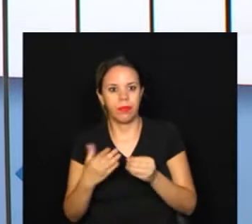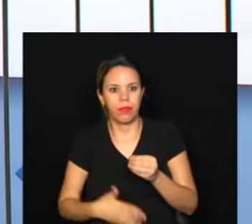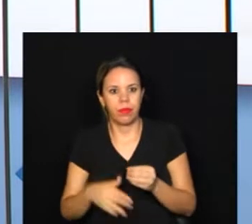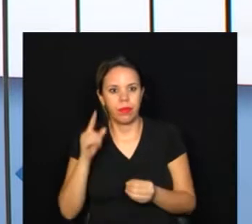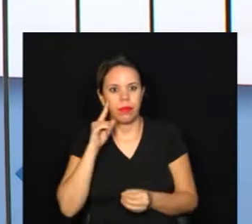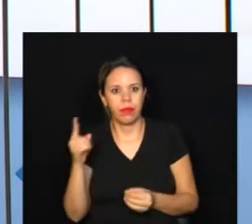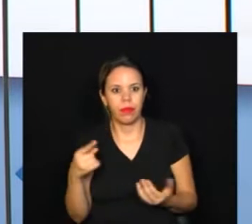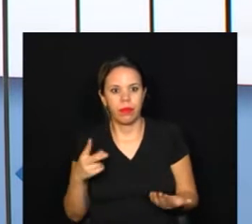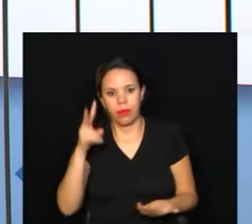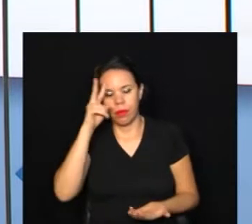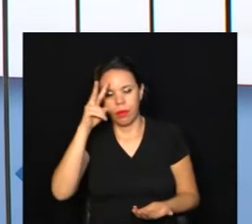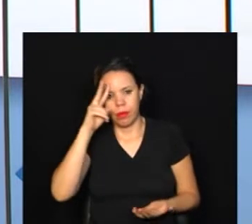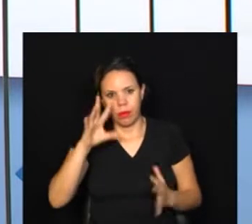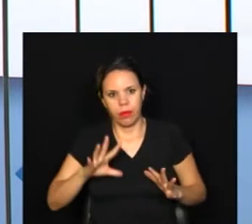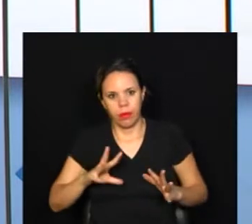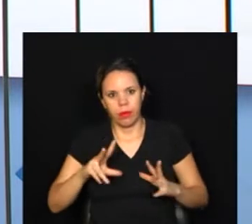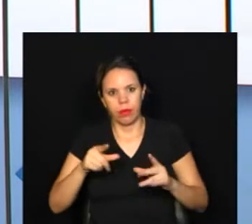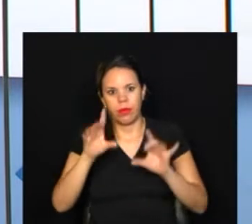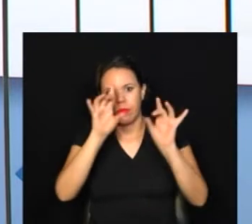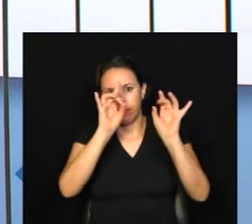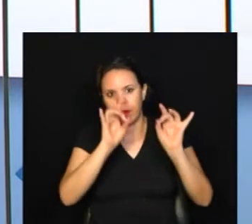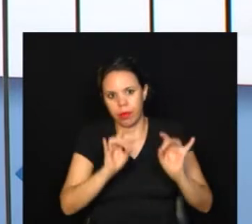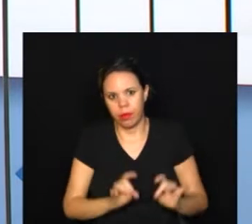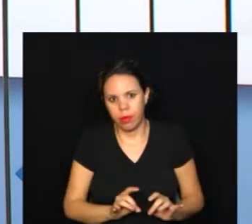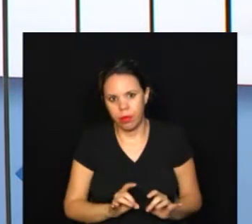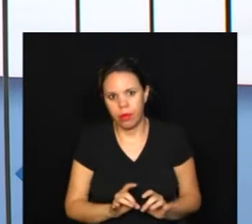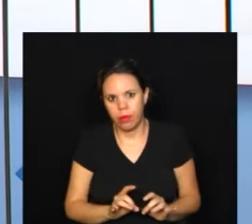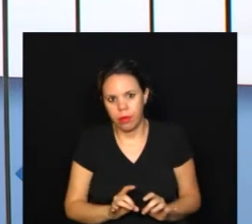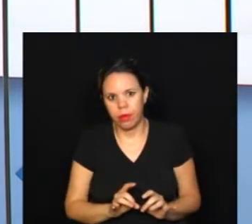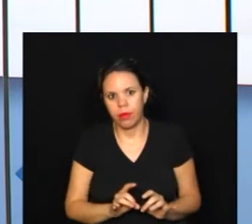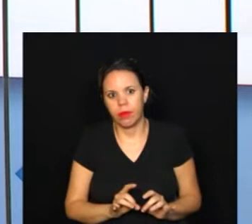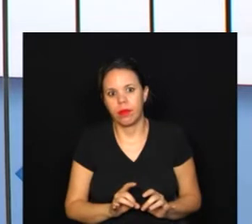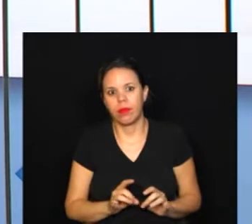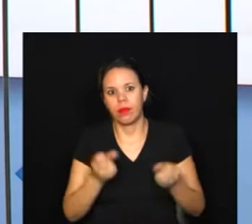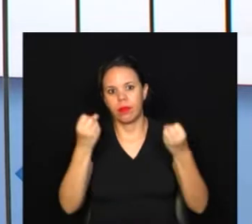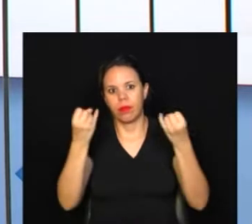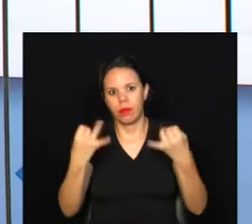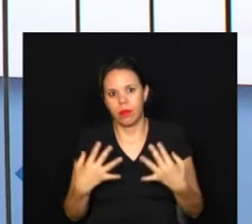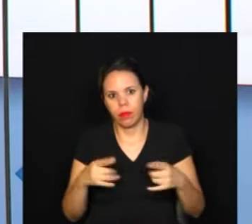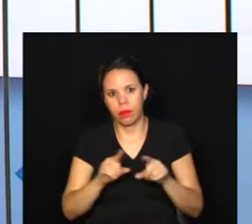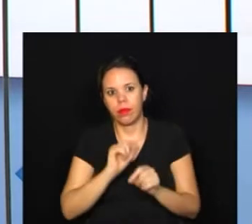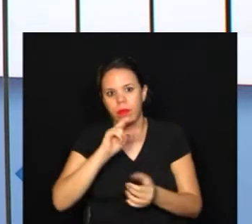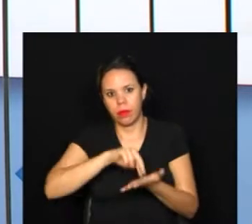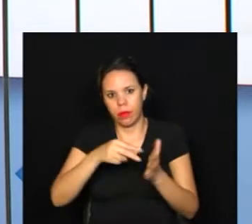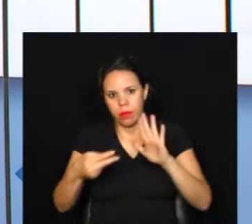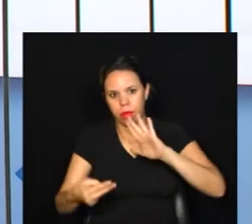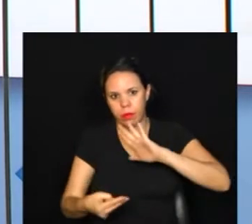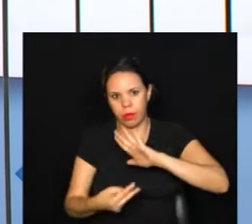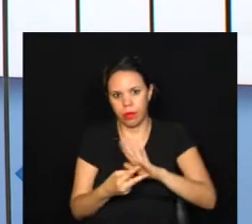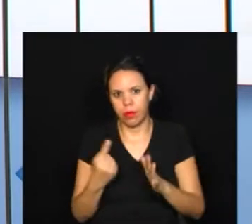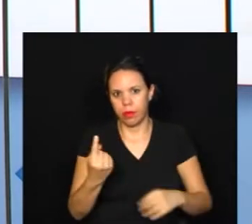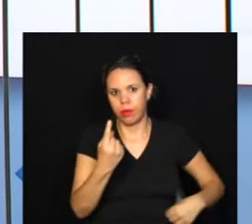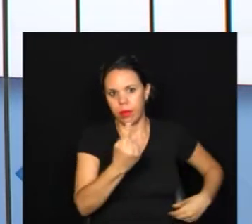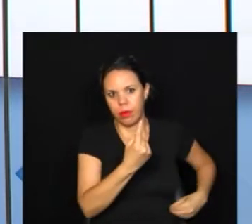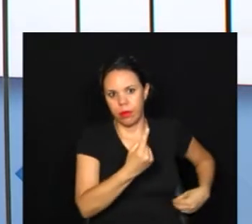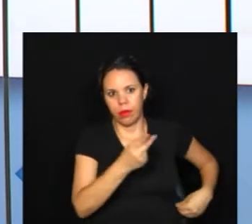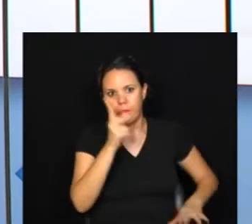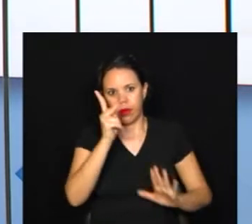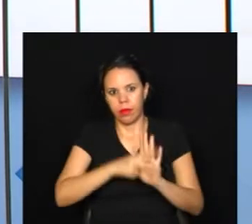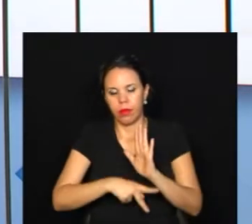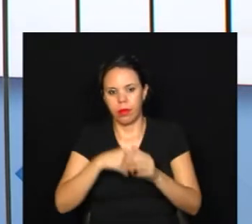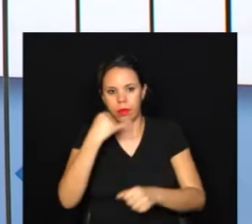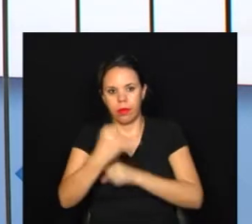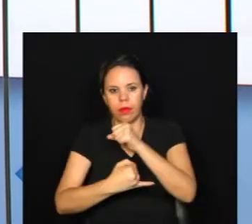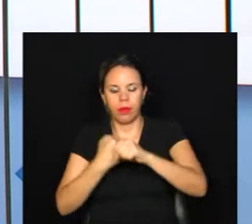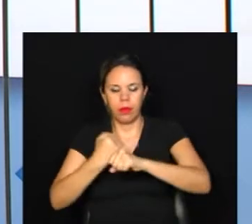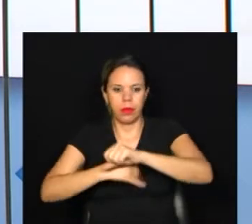dia. Lembrando que todos os detalhes dessa pauta, com a interpretação do que é cada um desses projetos, está no